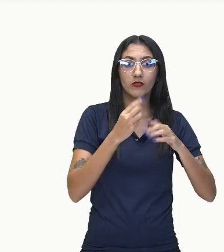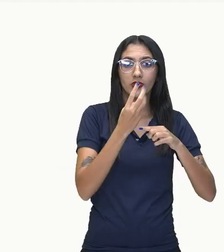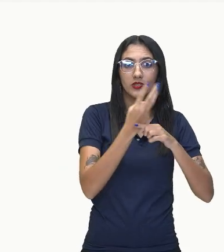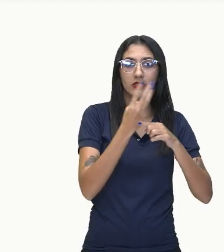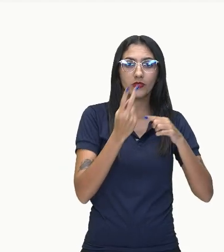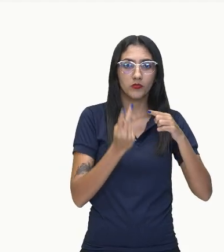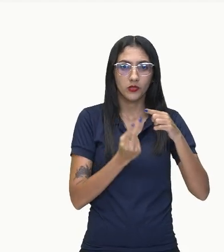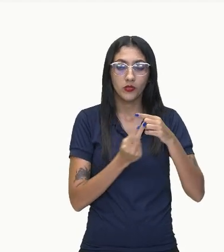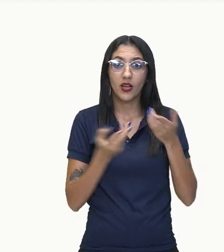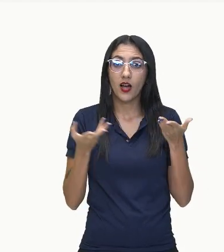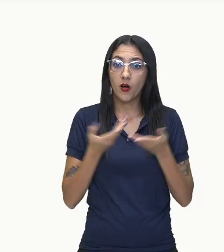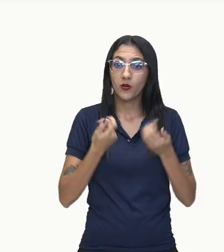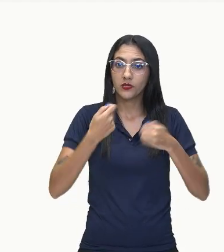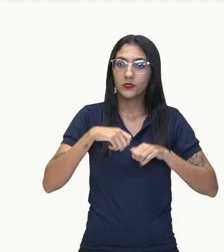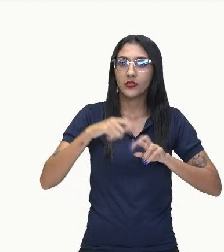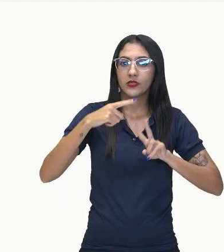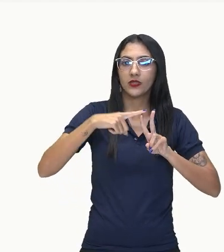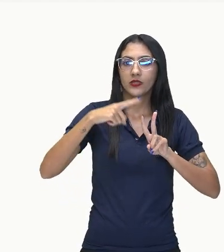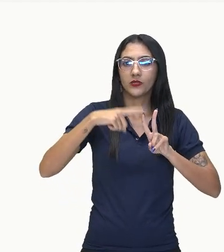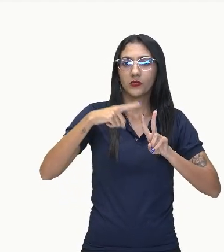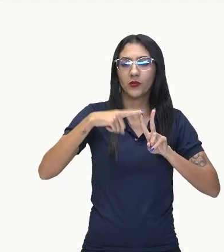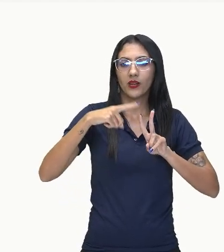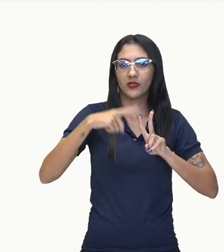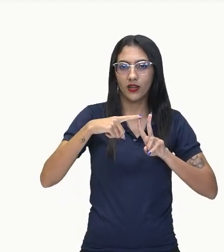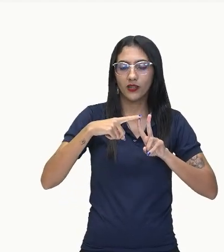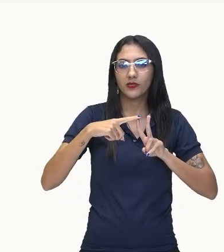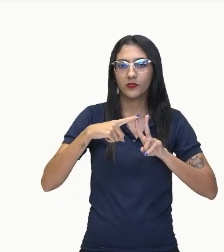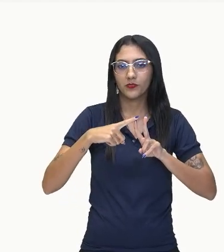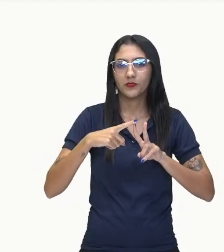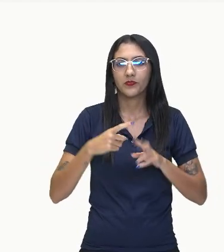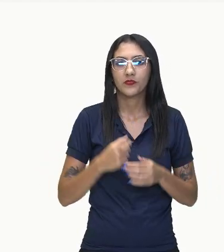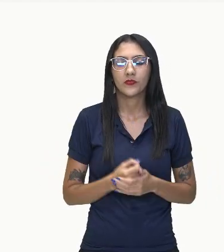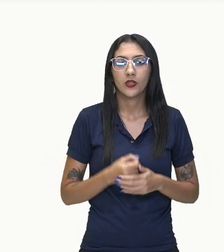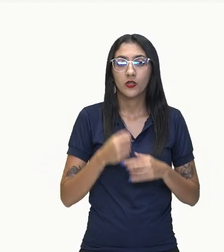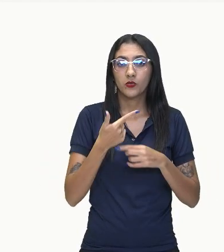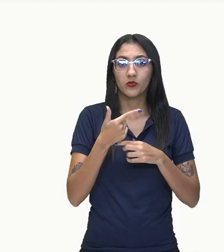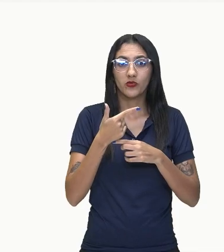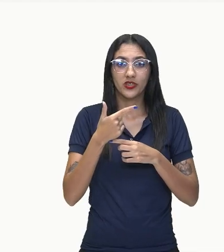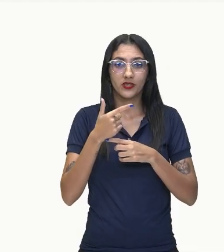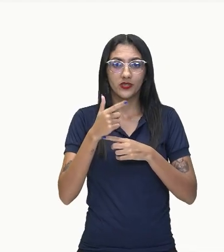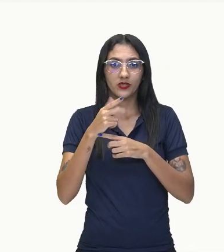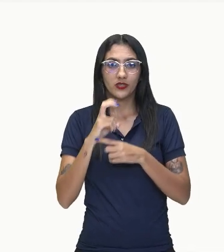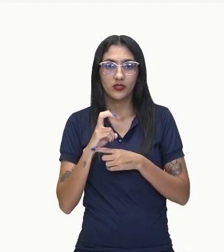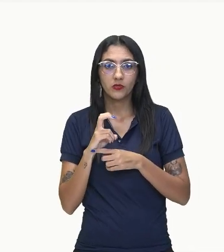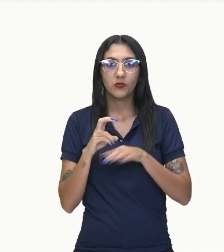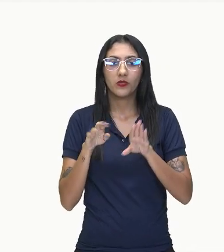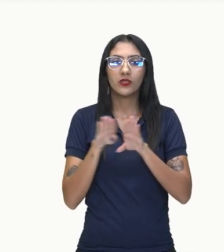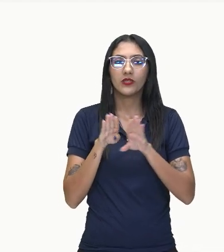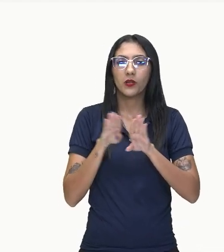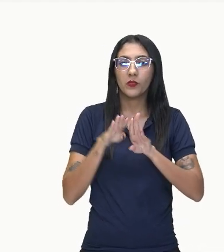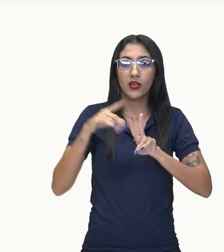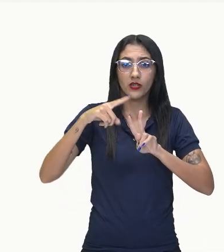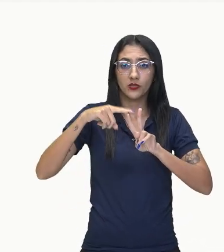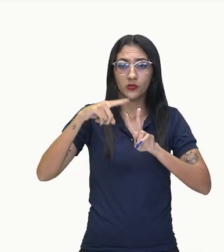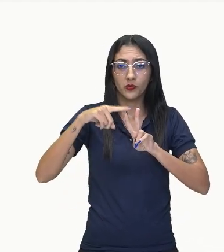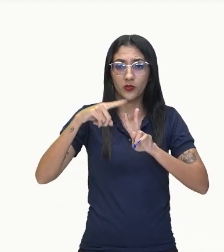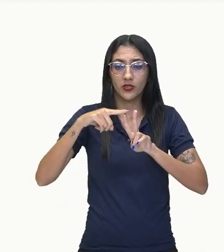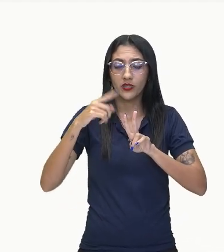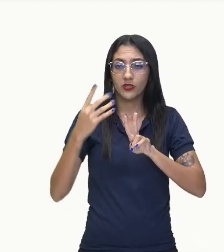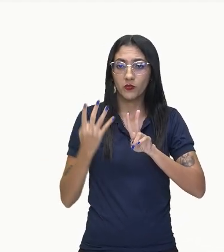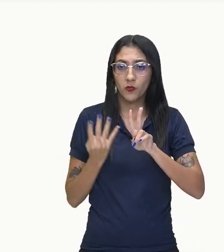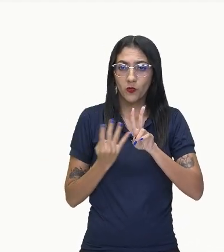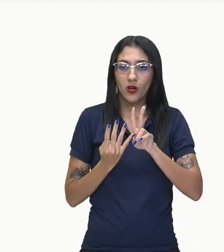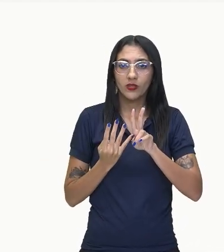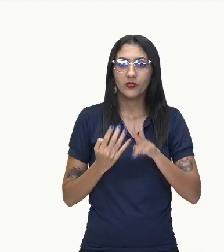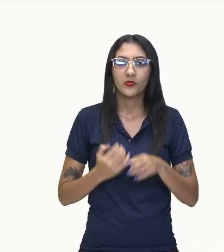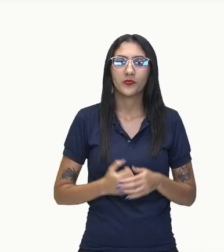tirar a raiz quadrada, tanto do 25, que é 5, quanto do 4, que é 2, são